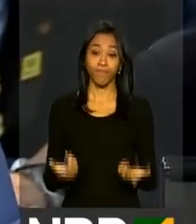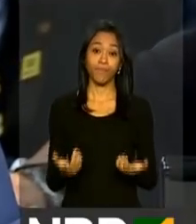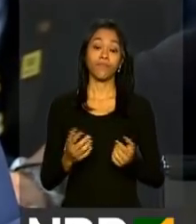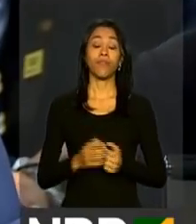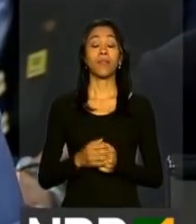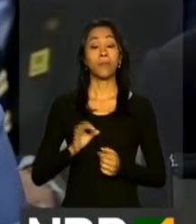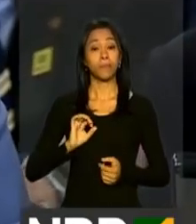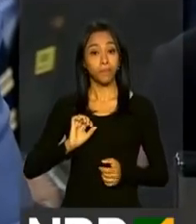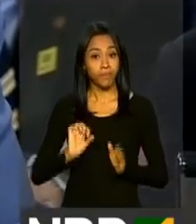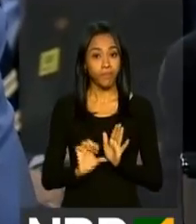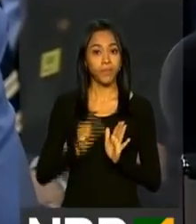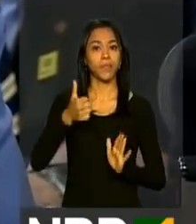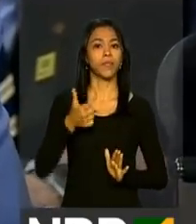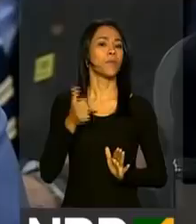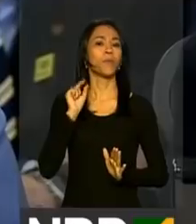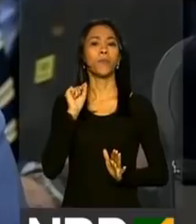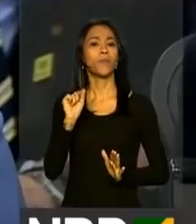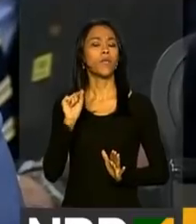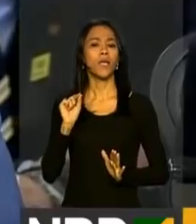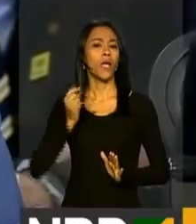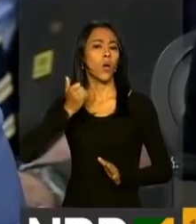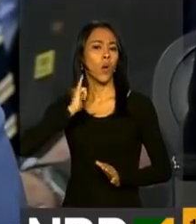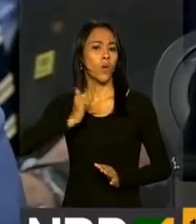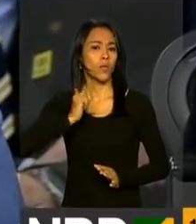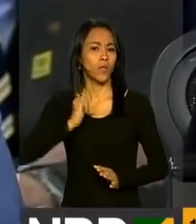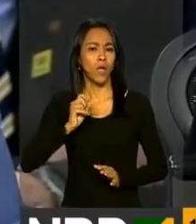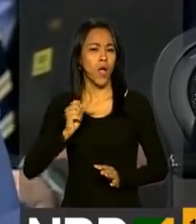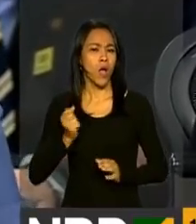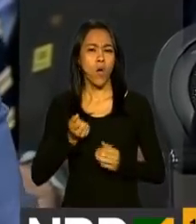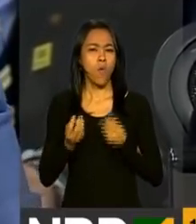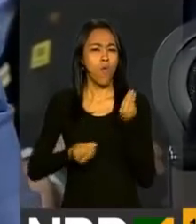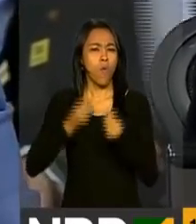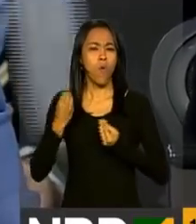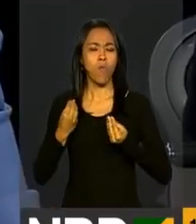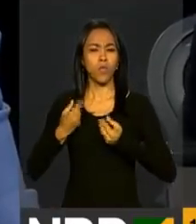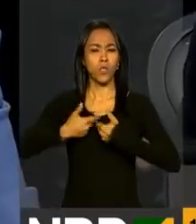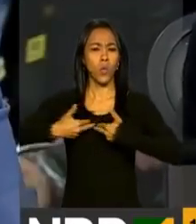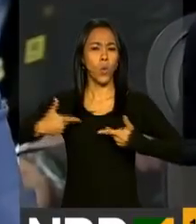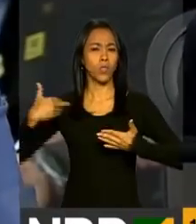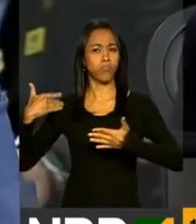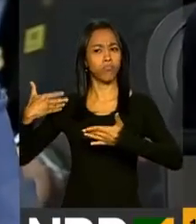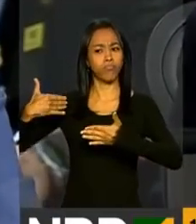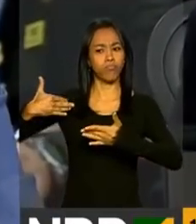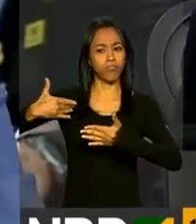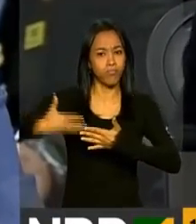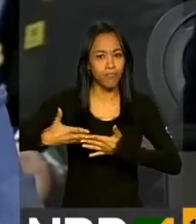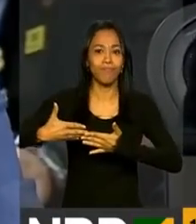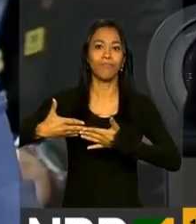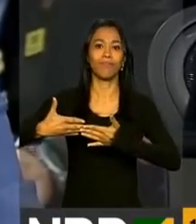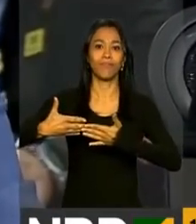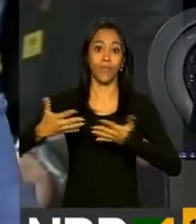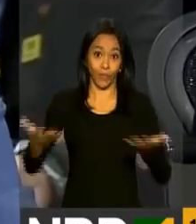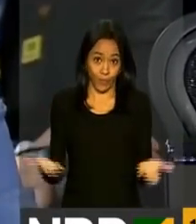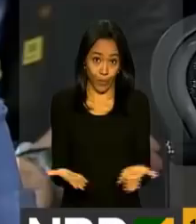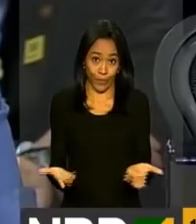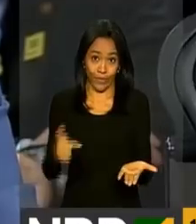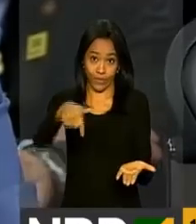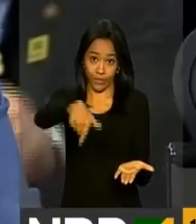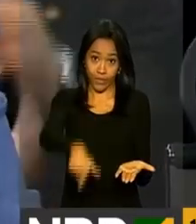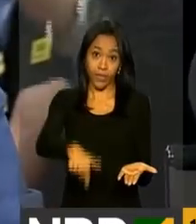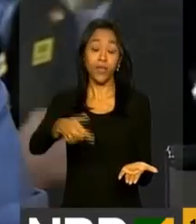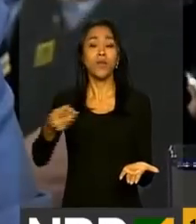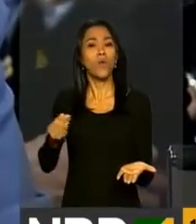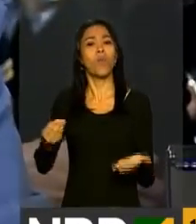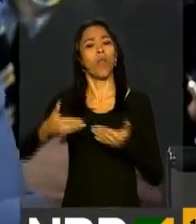inicialmente contar um pouco como as coisas se deram e como a nosso modo de ver elas